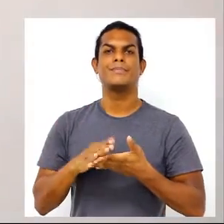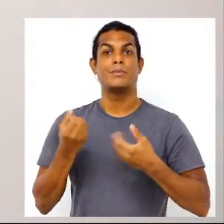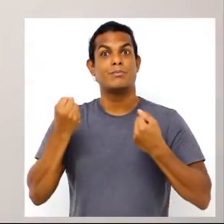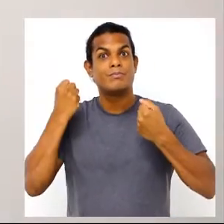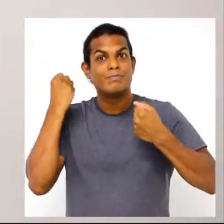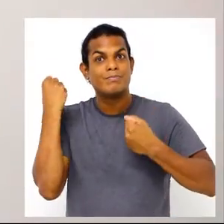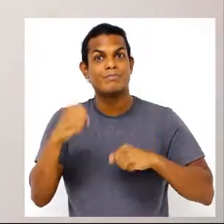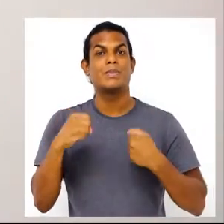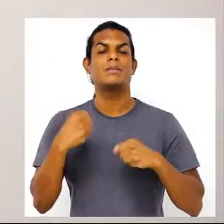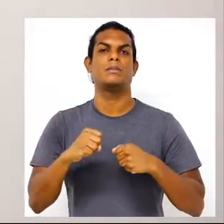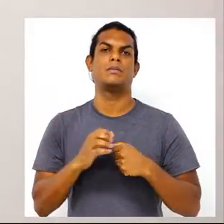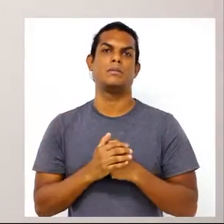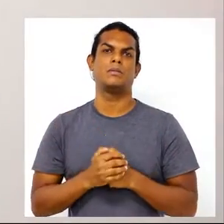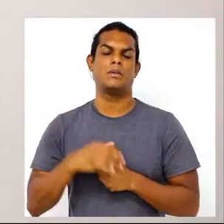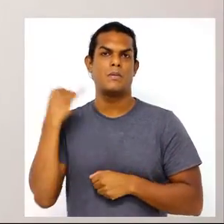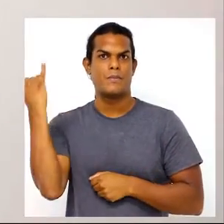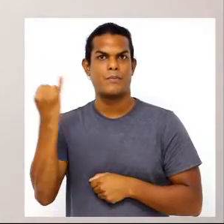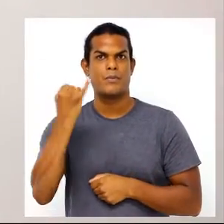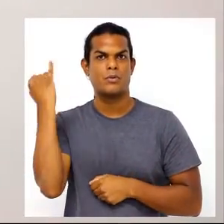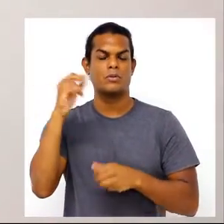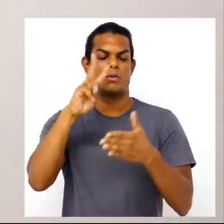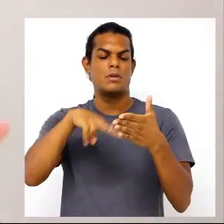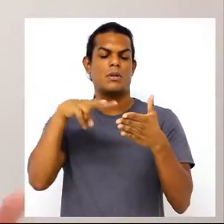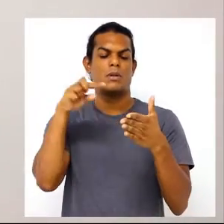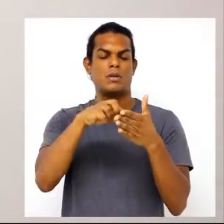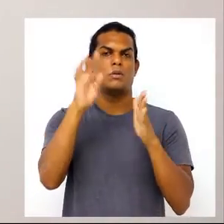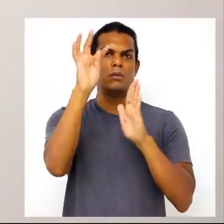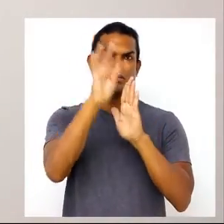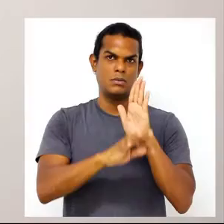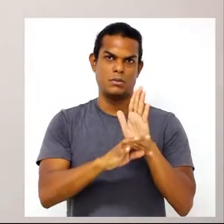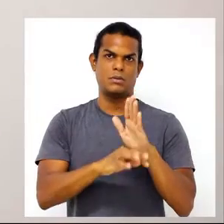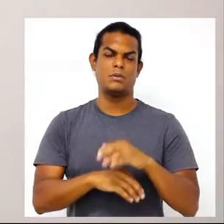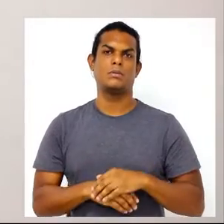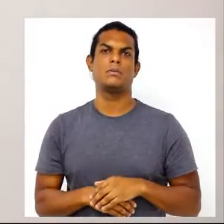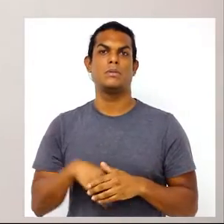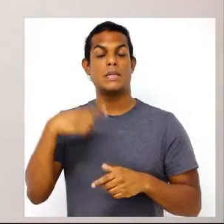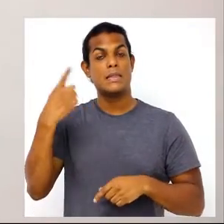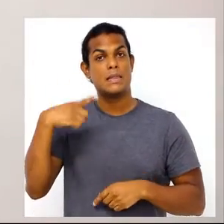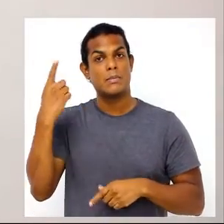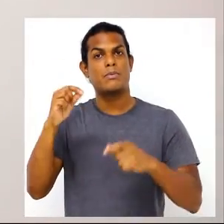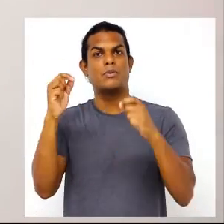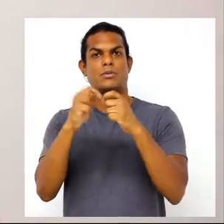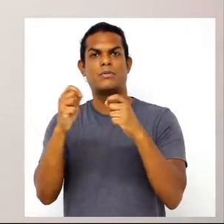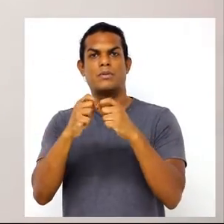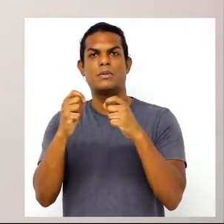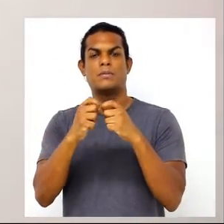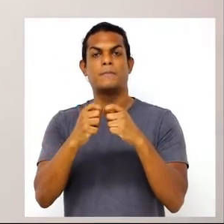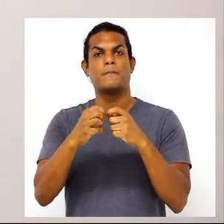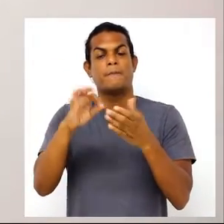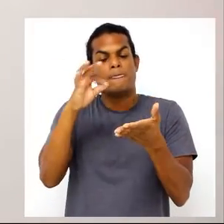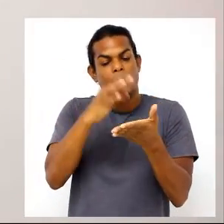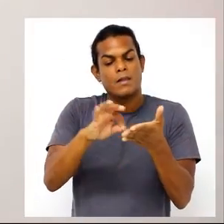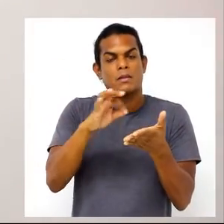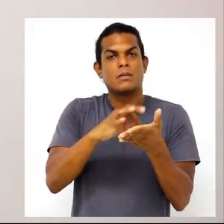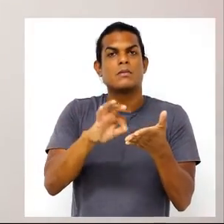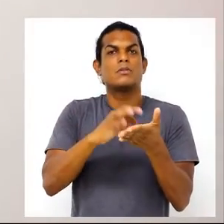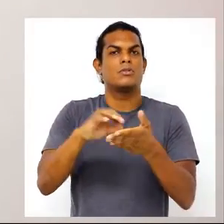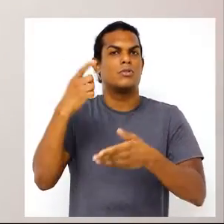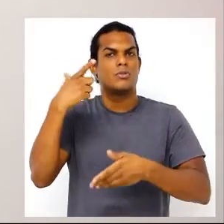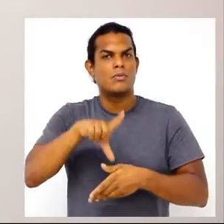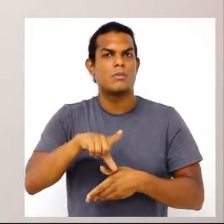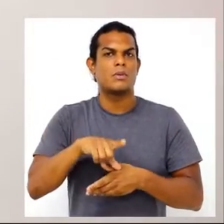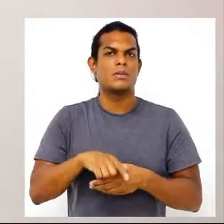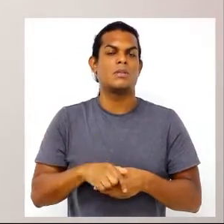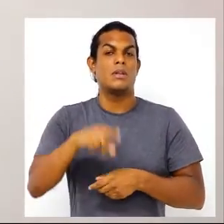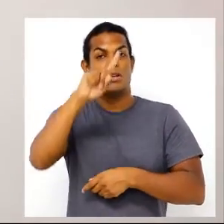leitura desse texto, certo? E depois fazer uma reescrita, tirando o que é